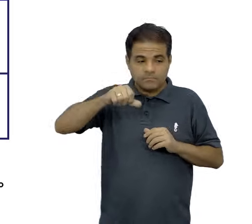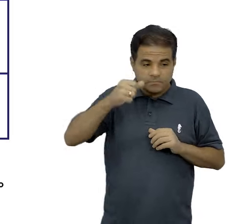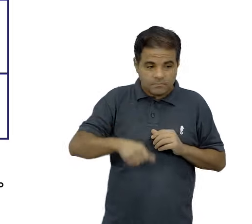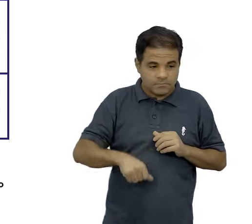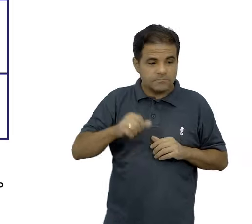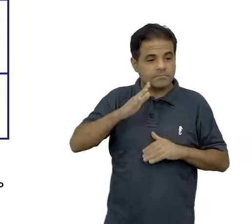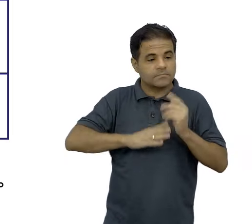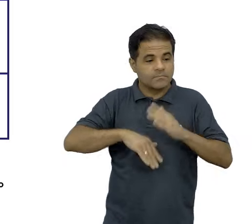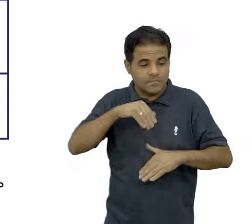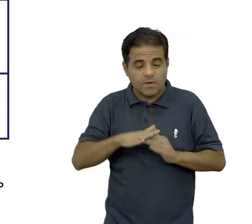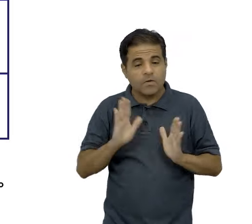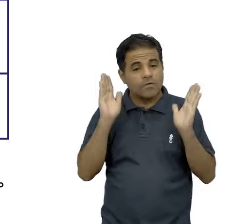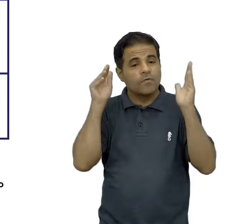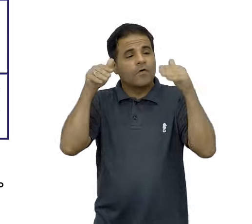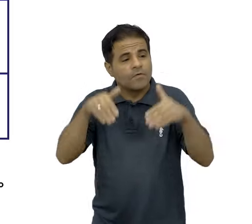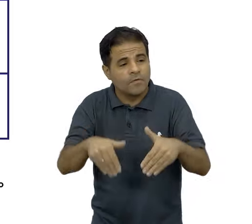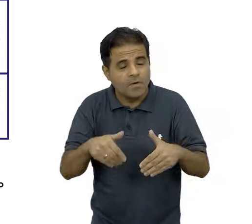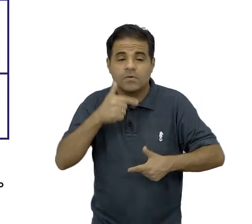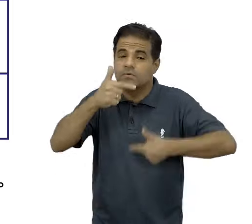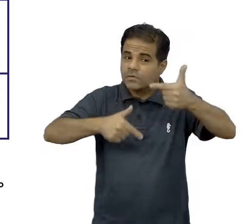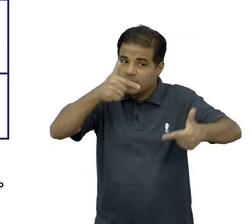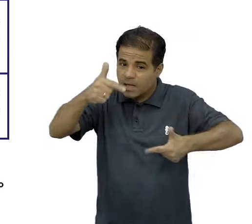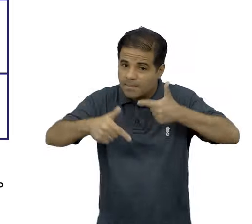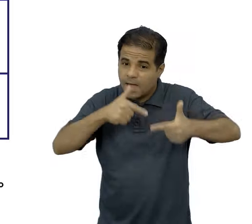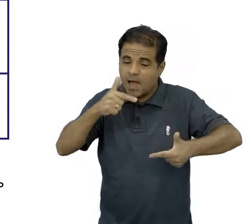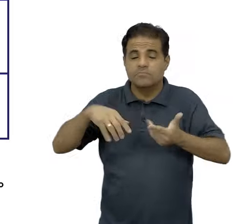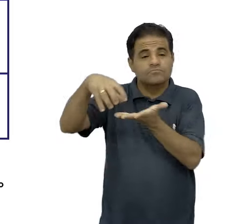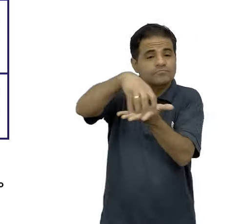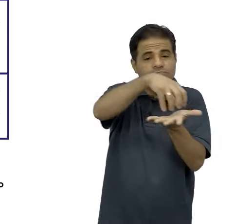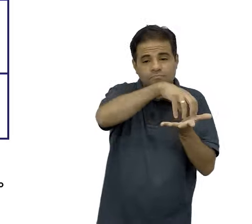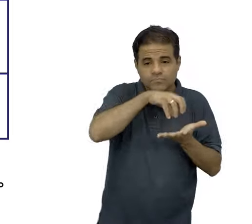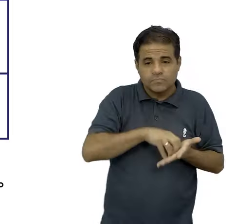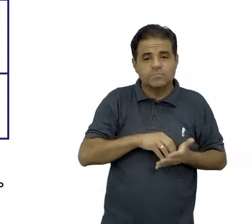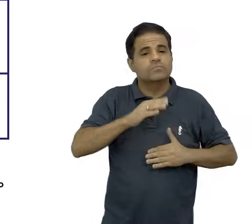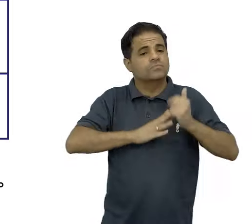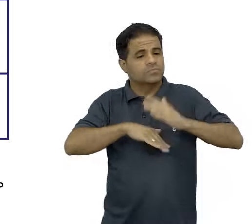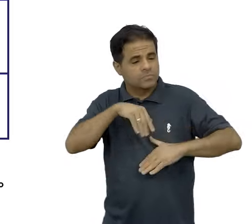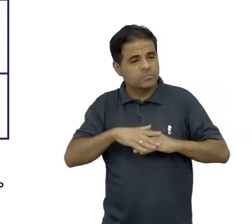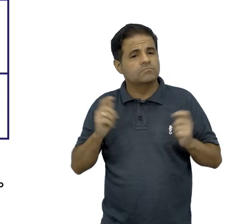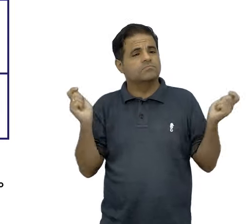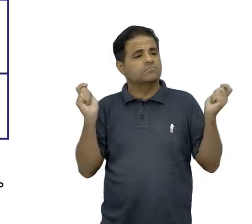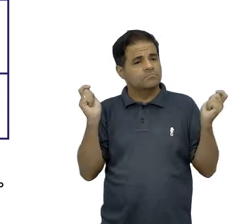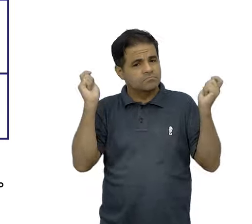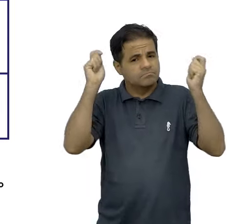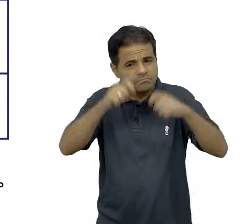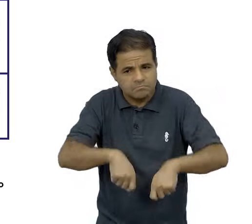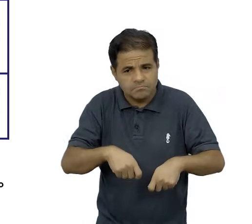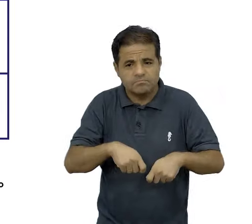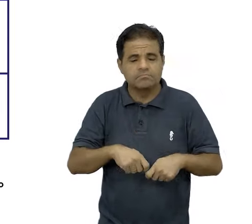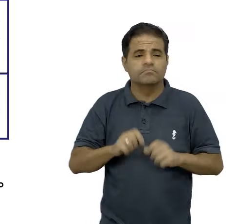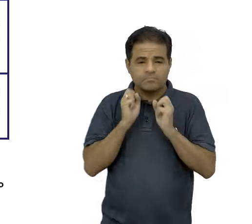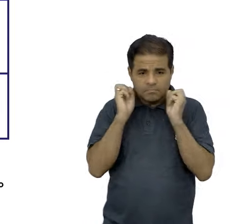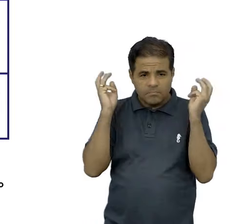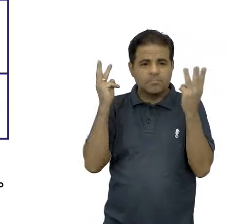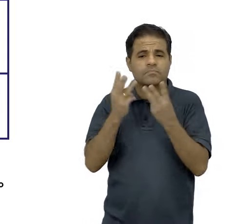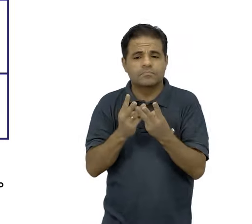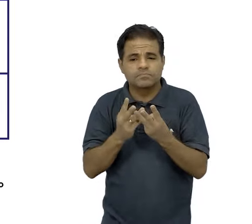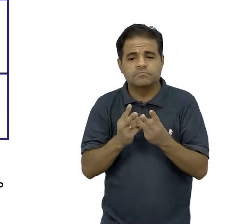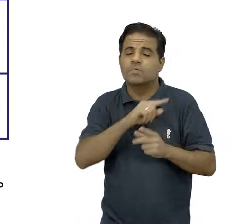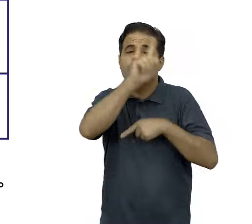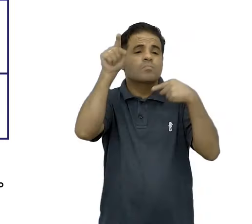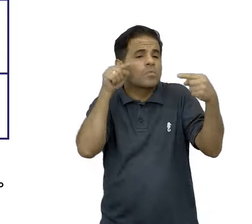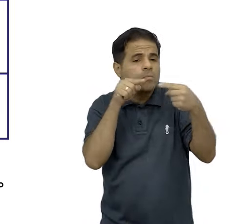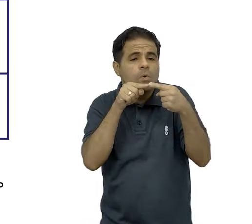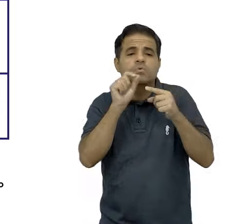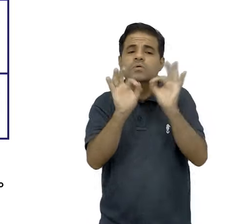o foco da habilidade está no trabalho com as unidades de medida de capacidade e de massa, né? Com o